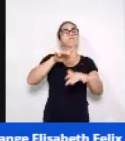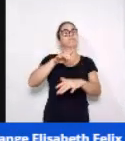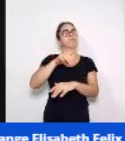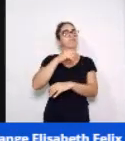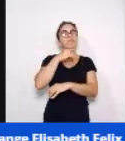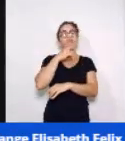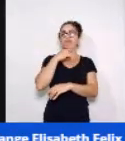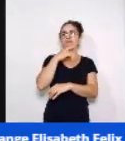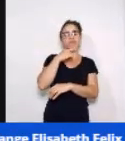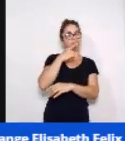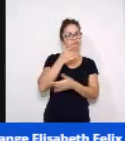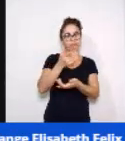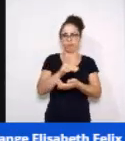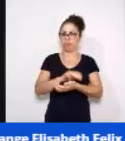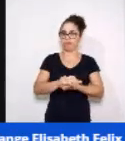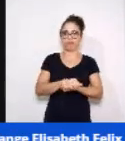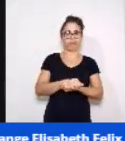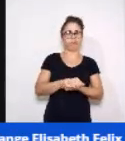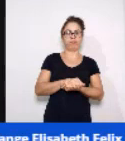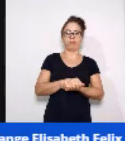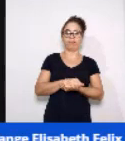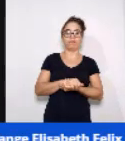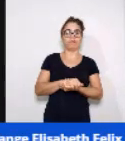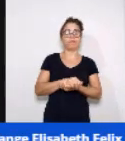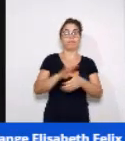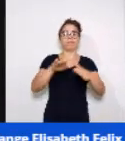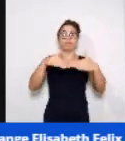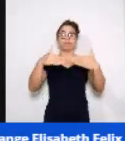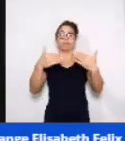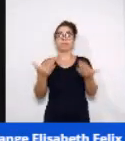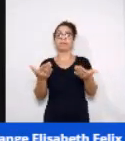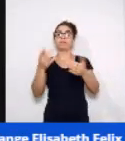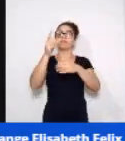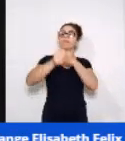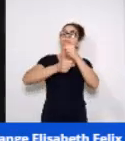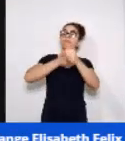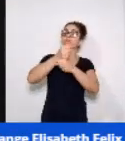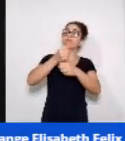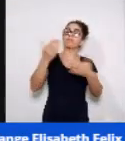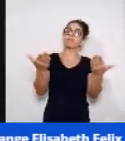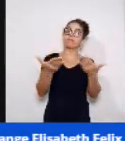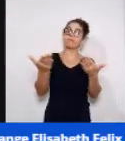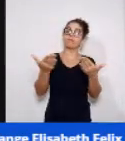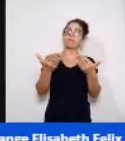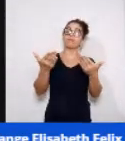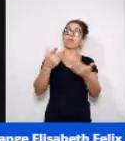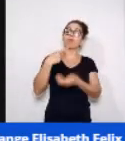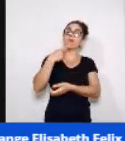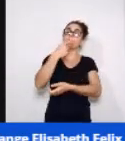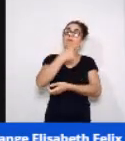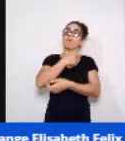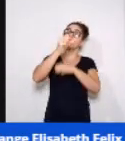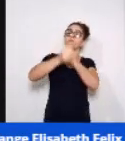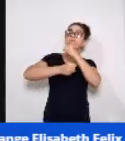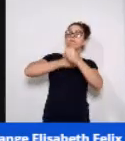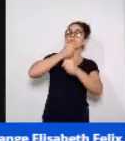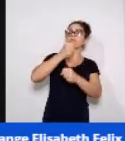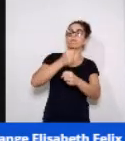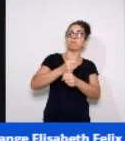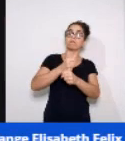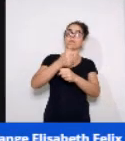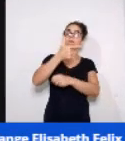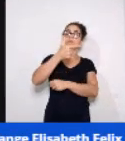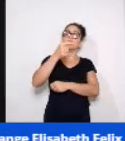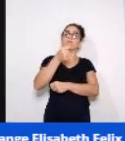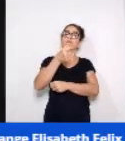possível. Então, esse ano, como vocês estão vendo aí na imagem, nós temos um ano, né, o de 2020,